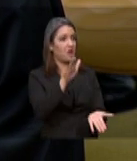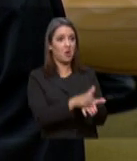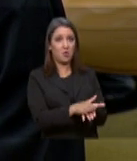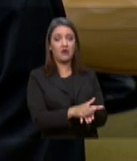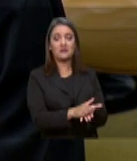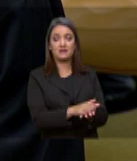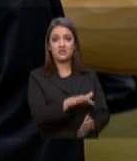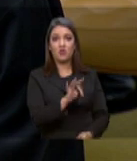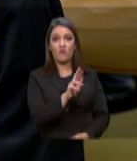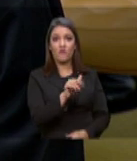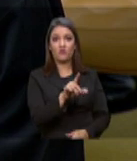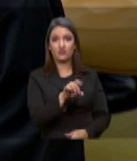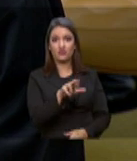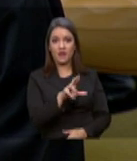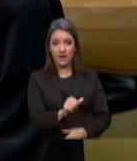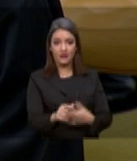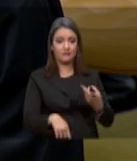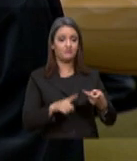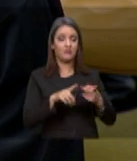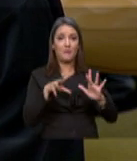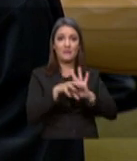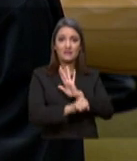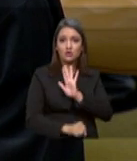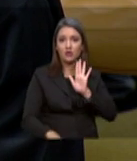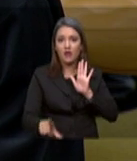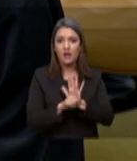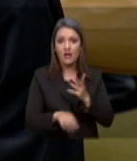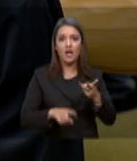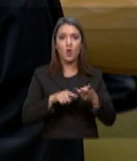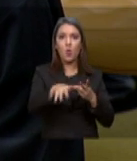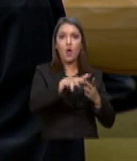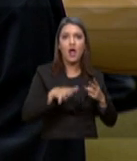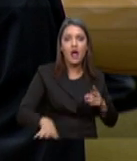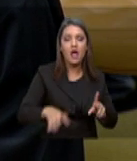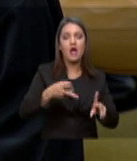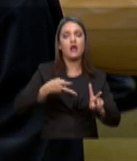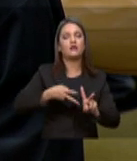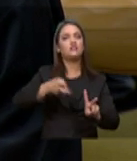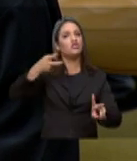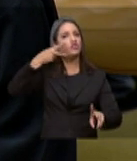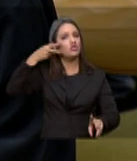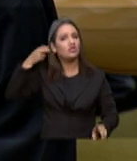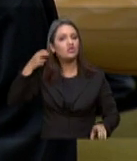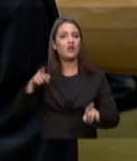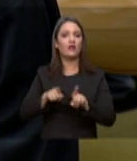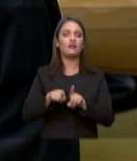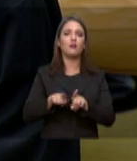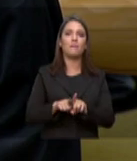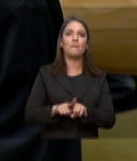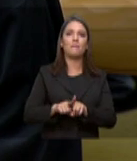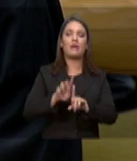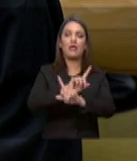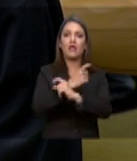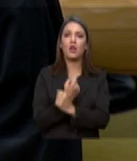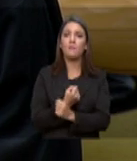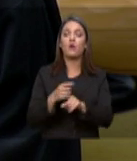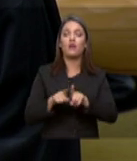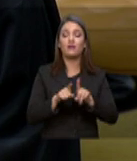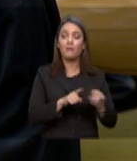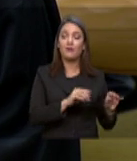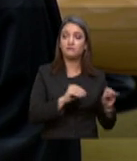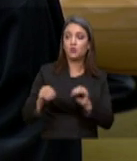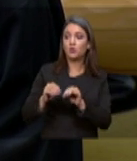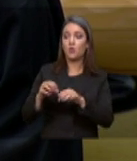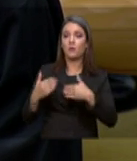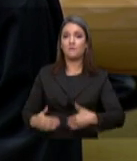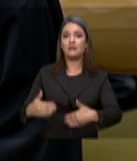rurais, Amazônia Legal, terras indígenas e terras quilombolas, foi transferida para o Ministério da Agricultura,